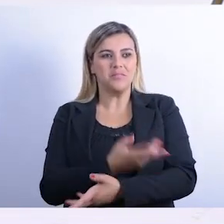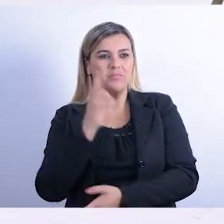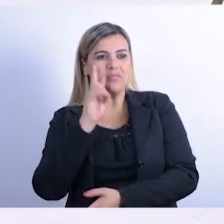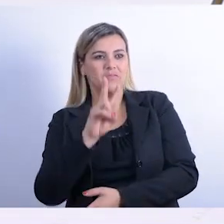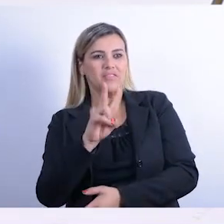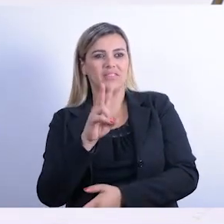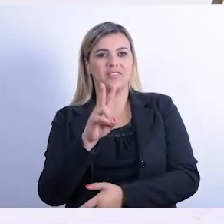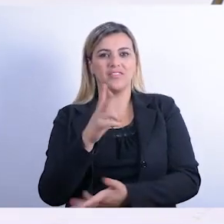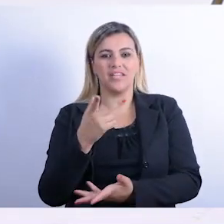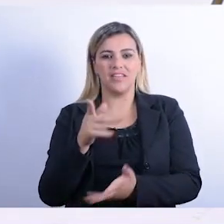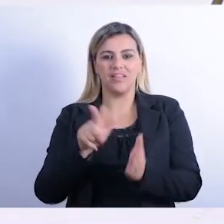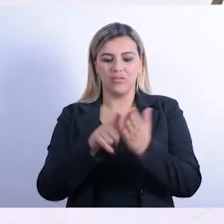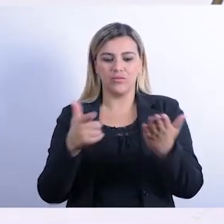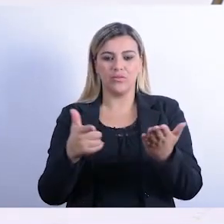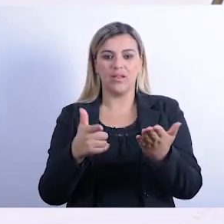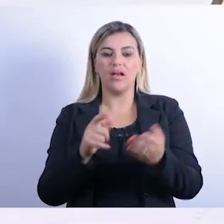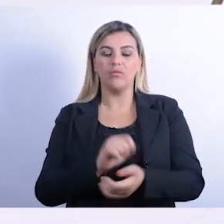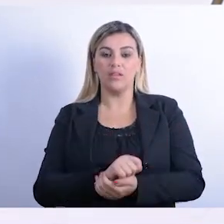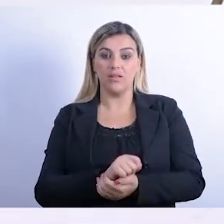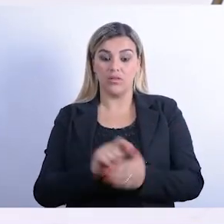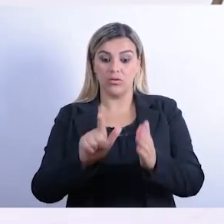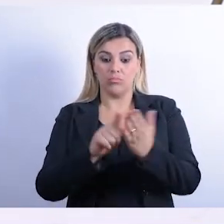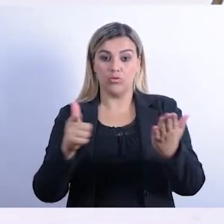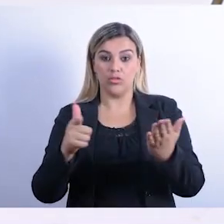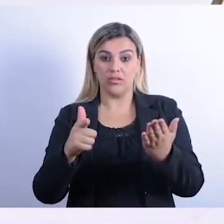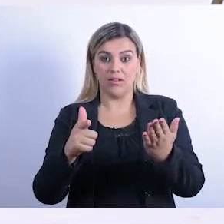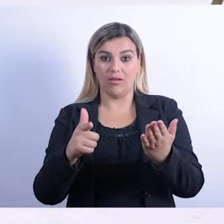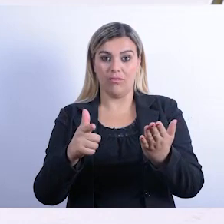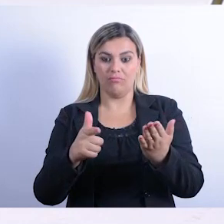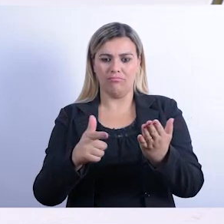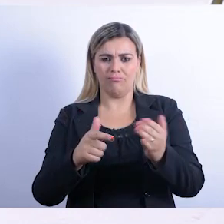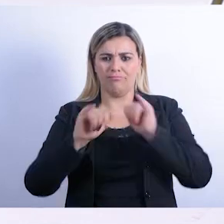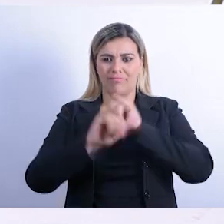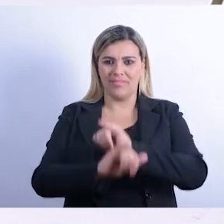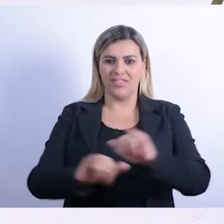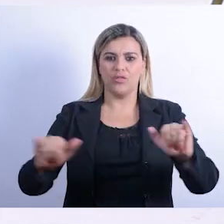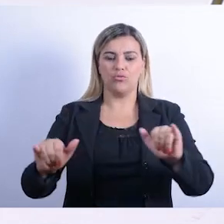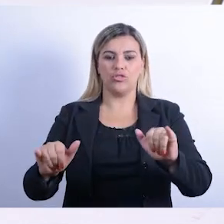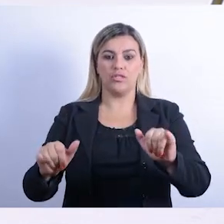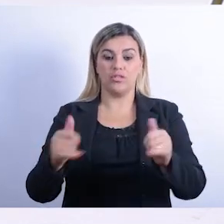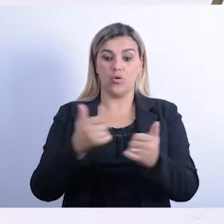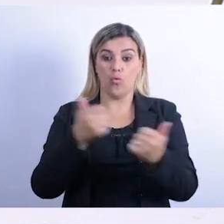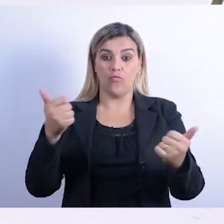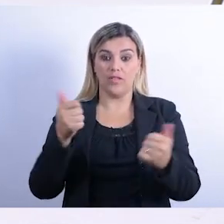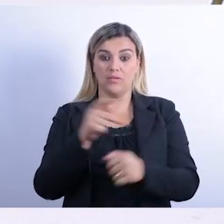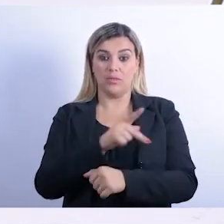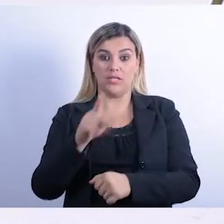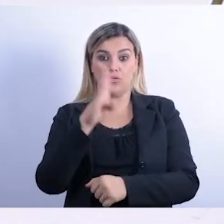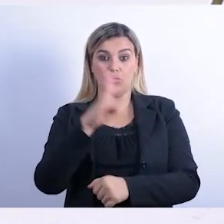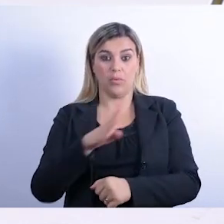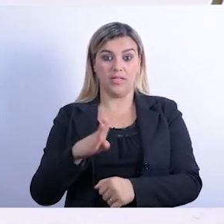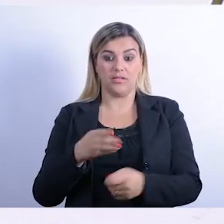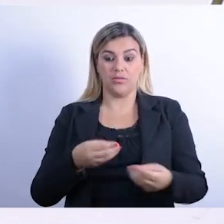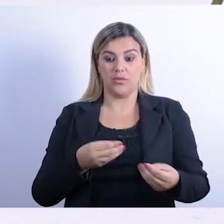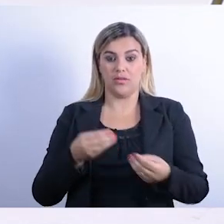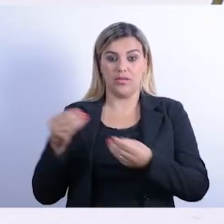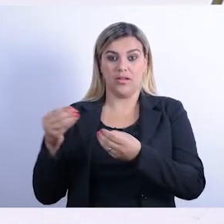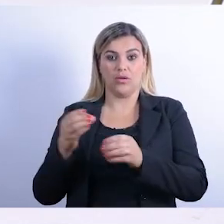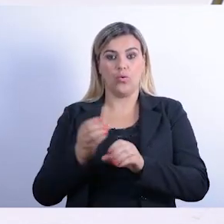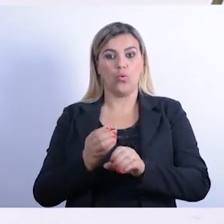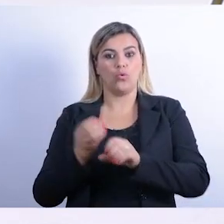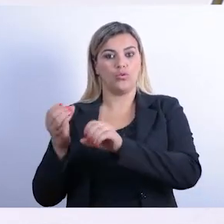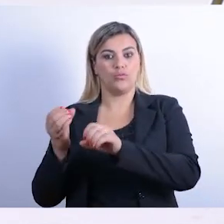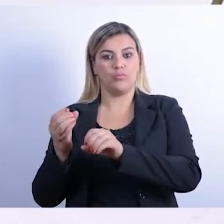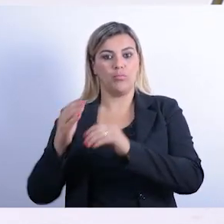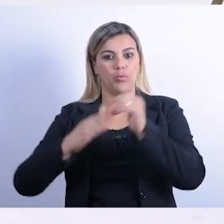até pudemos ver os recortes de jornais. Foi manchete de jornal, primeira folha do jornal, ele entregando o diploma